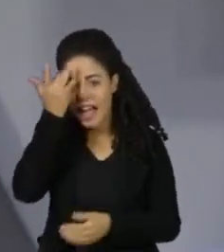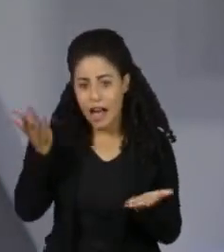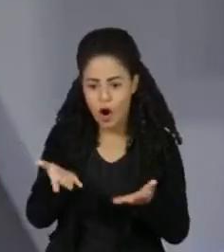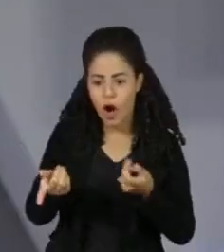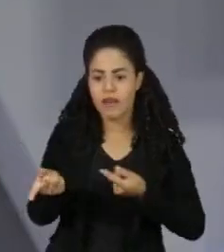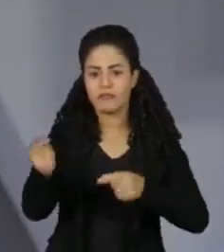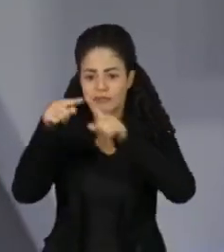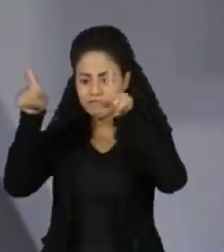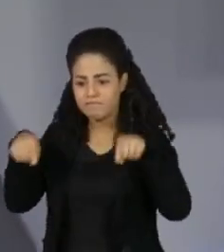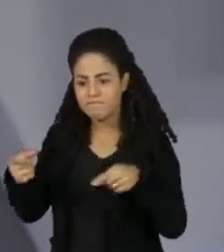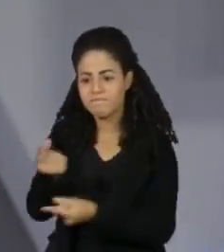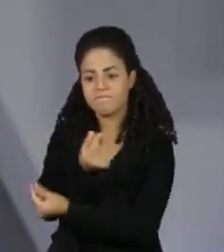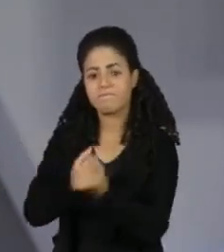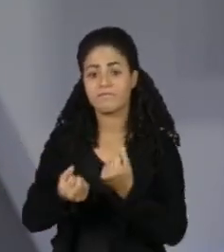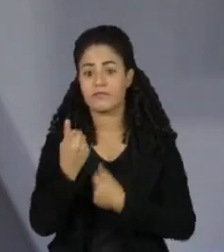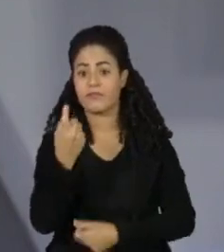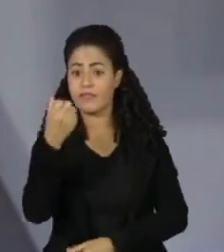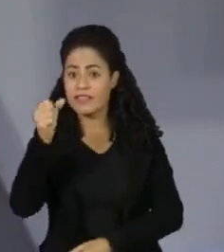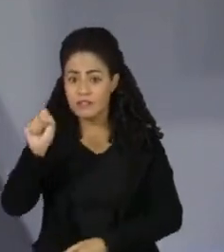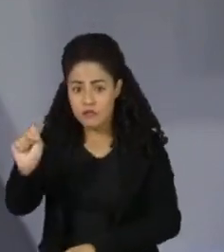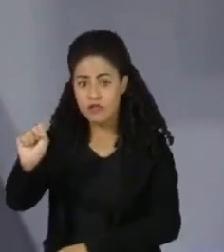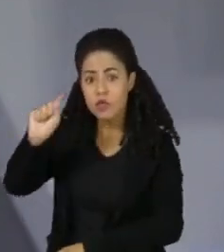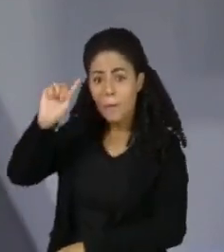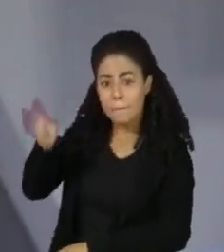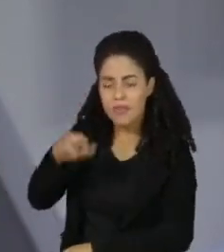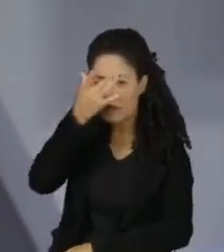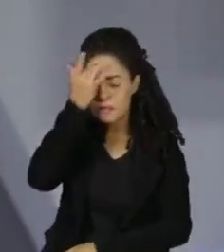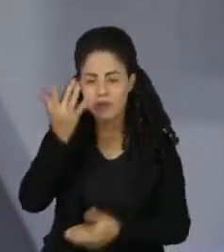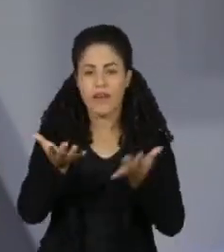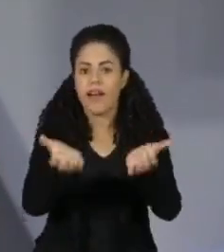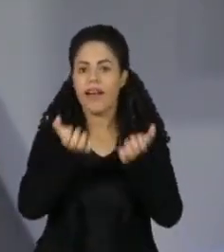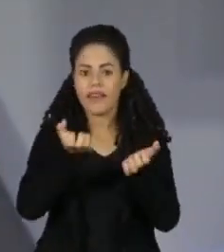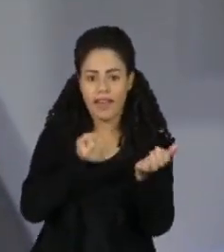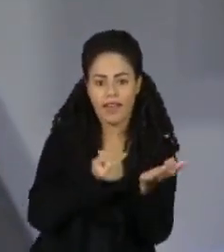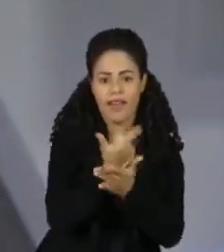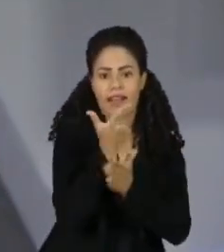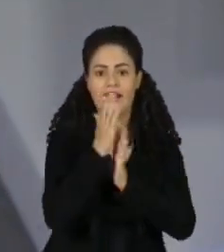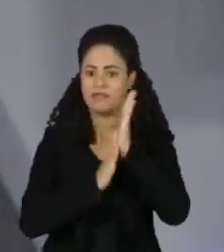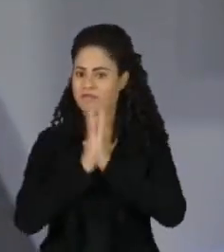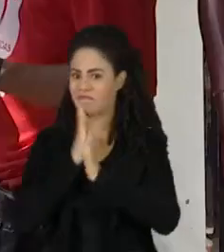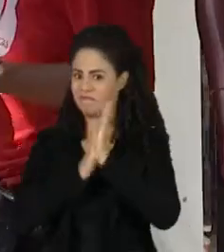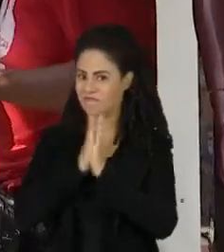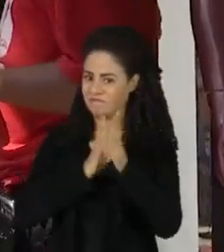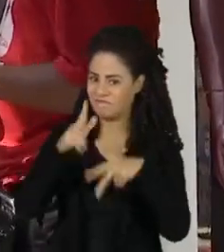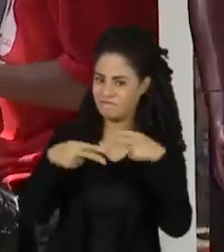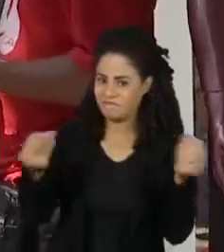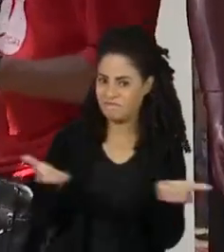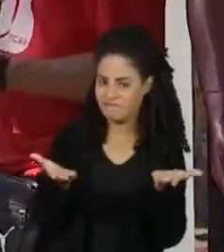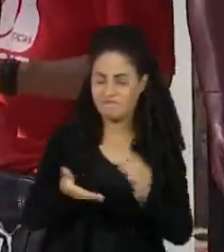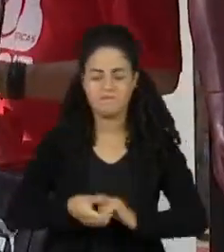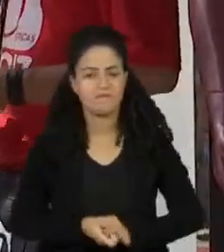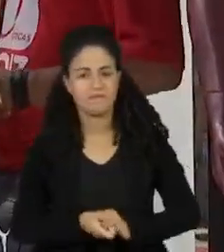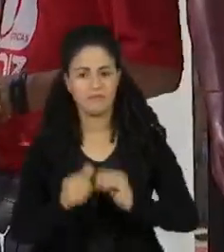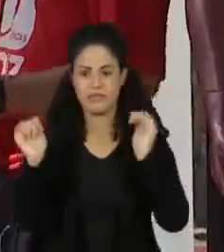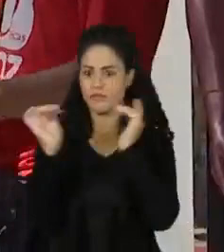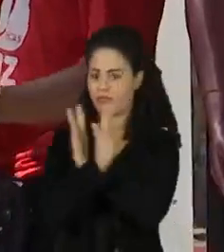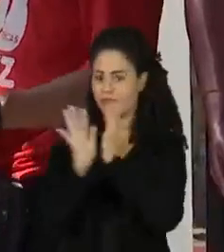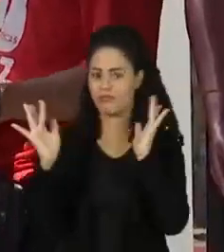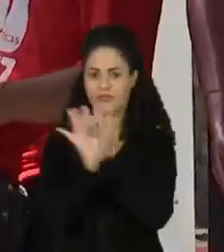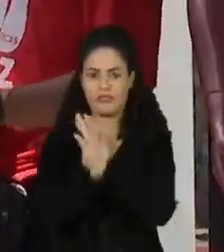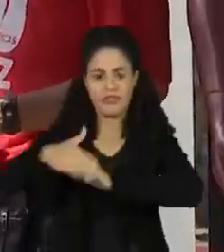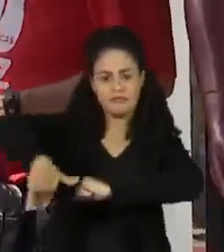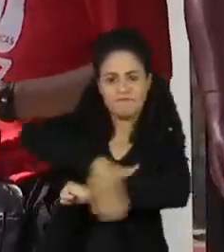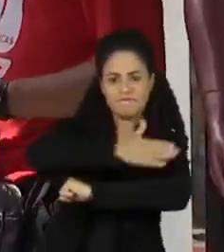Lojistas, 118 milhões de pessoas pretendem ir às compras neste fim de ano. A movimentação nas ruas